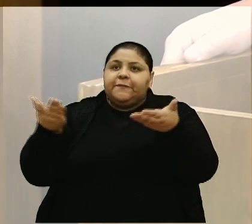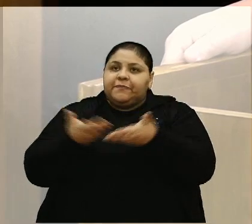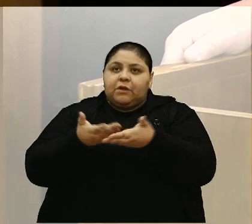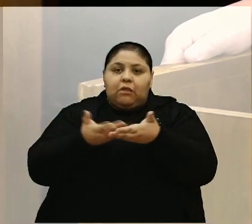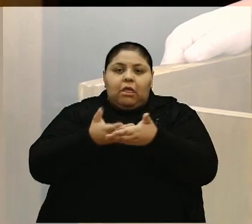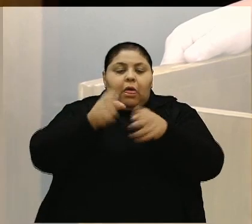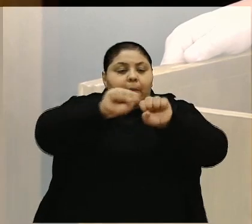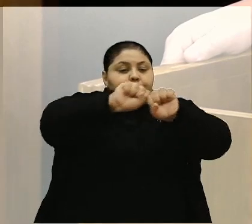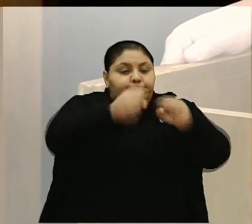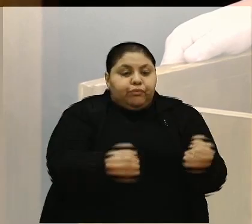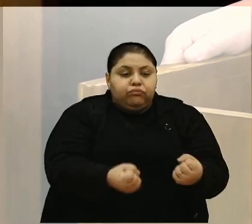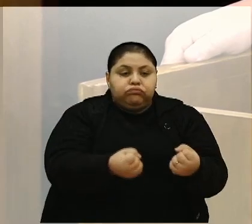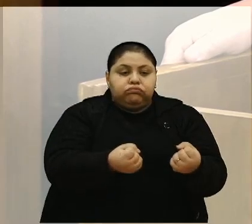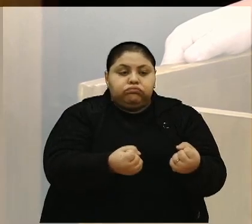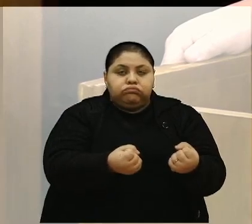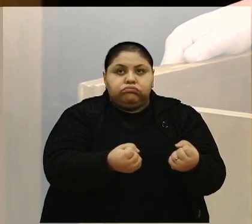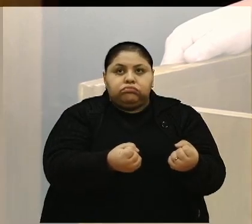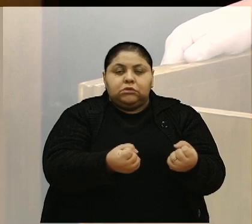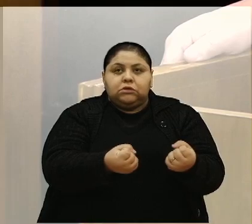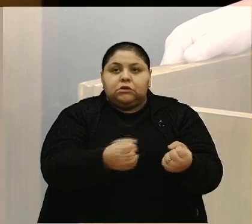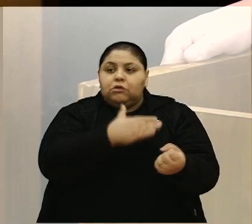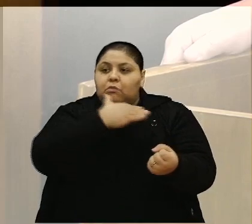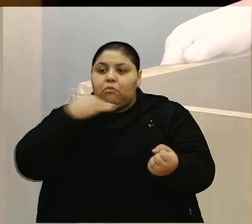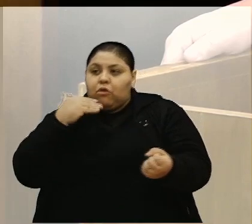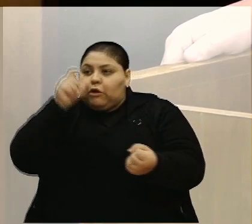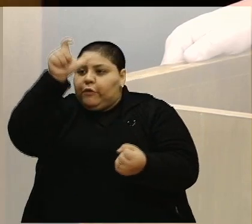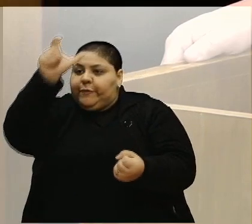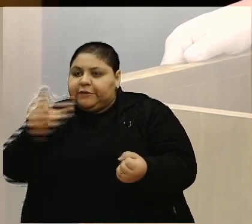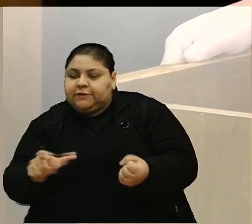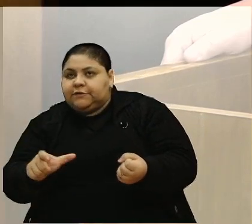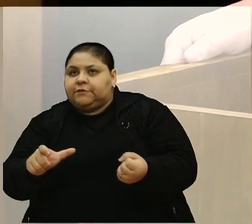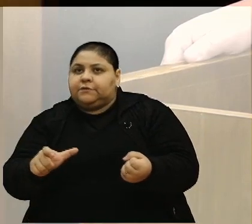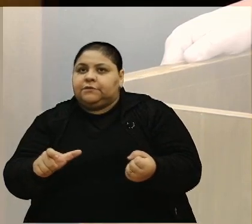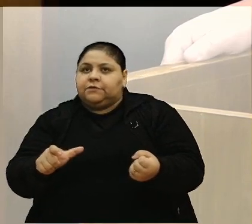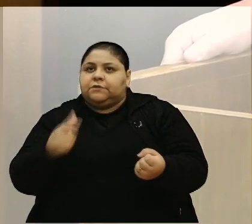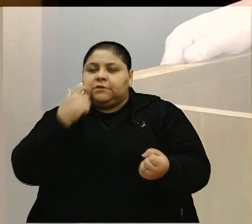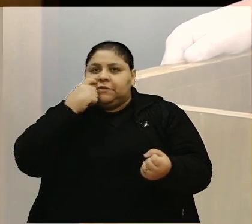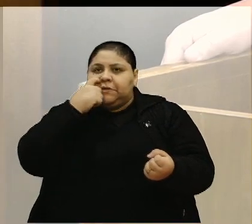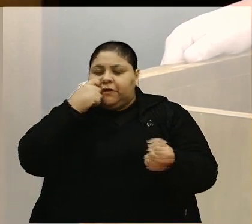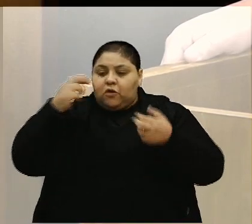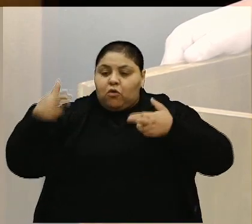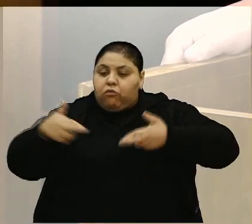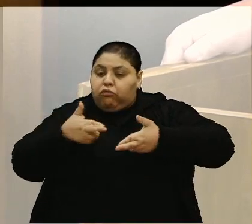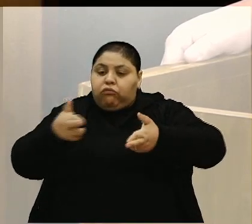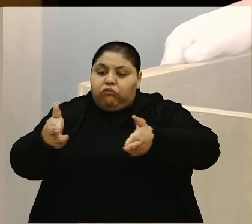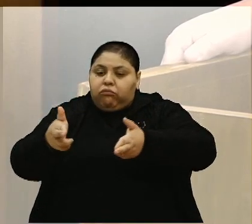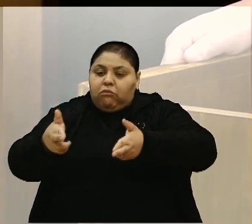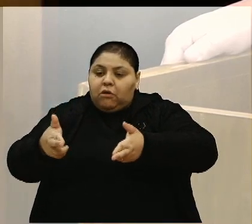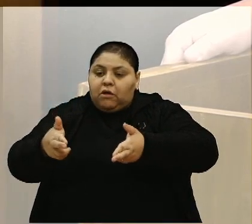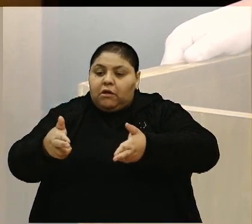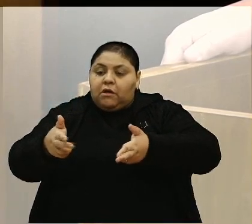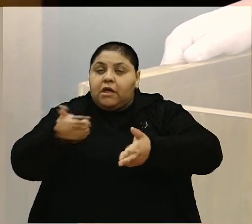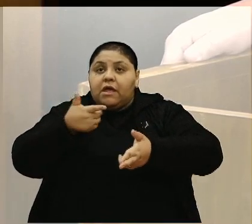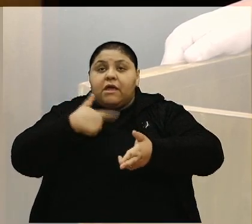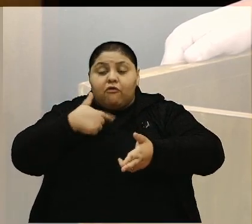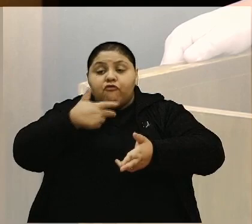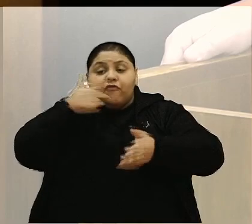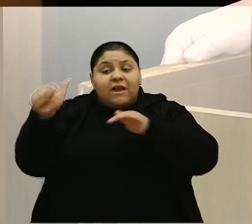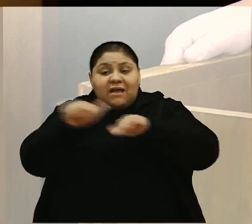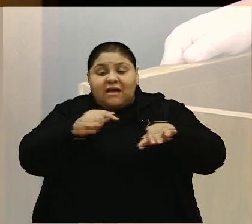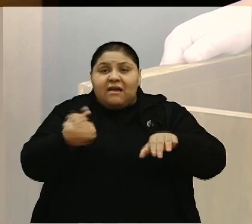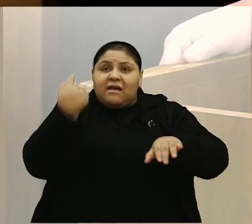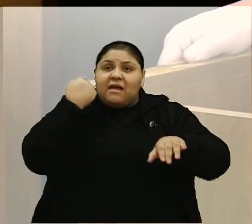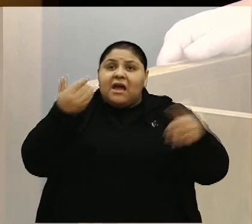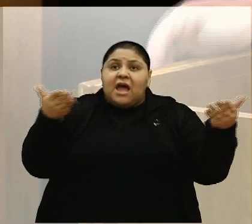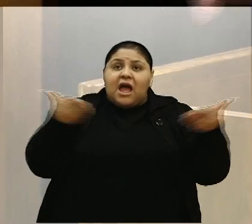diques, alagou as cidades, morreu gente, desassoreamento dos rios, eu falei aqui a semana passada. Agora é